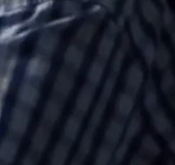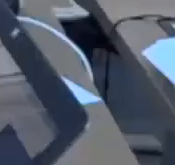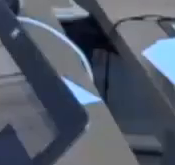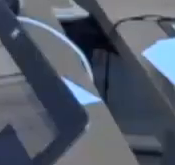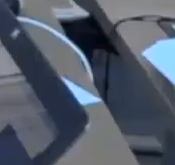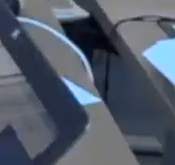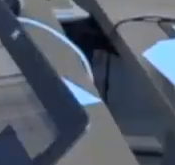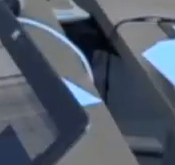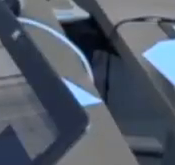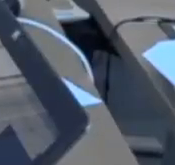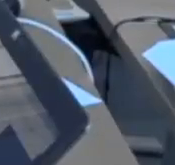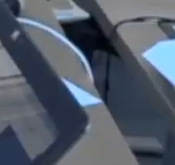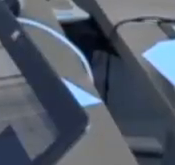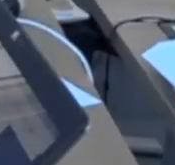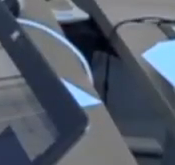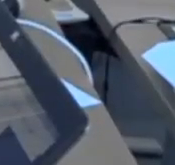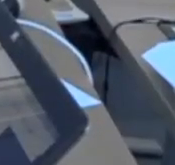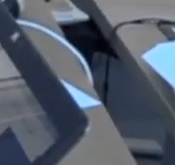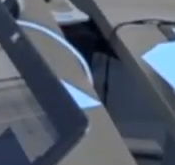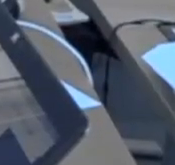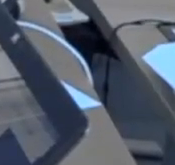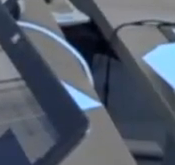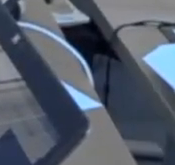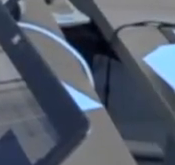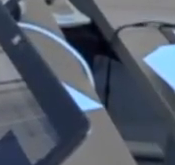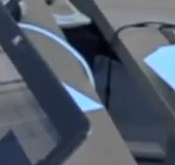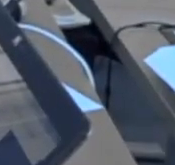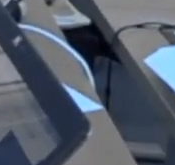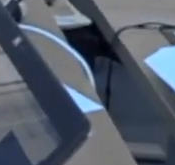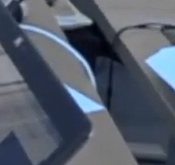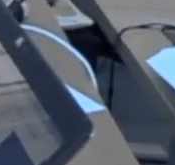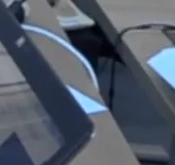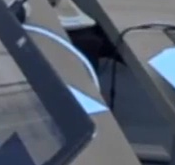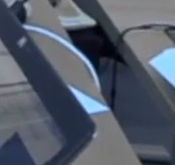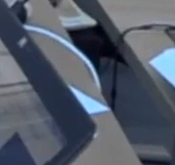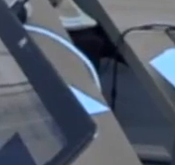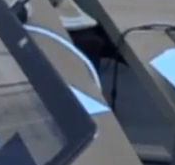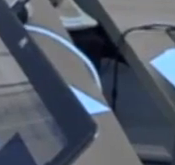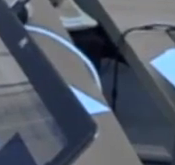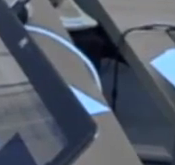levemos respeito. Onde houver falsidade, fazei que levemos verdade.